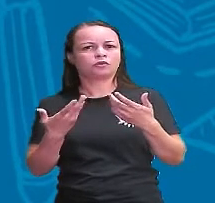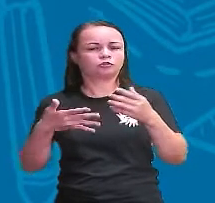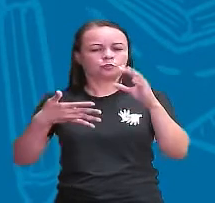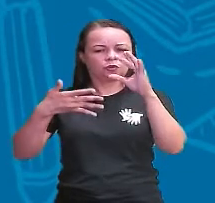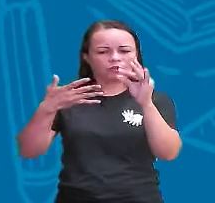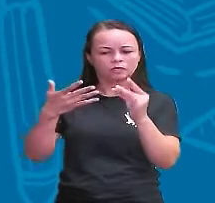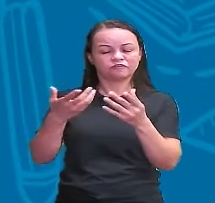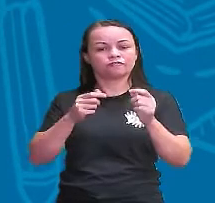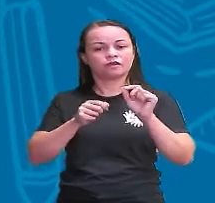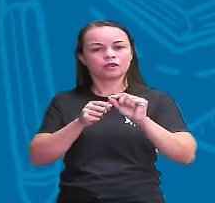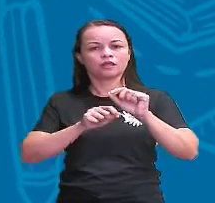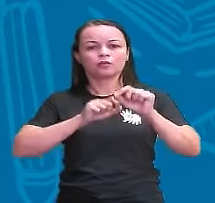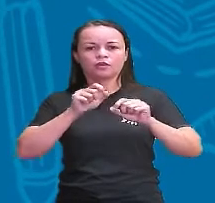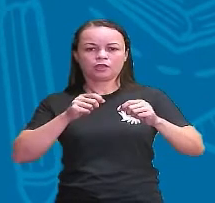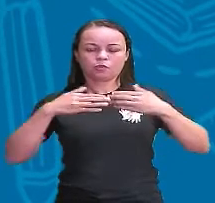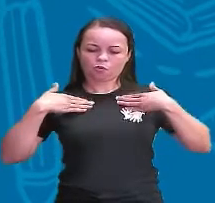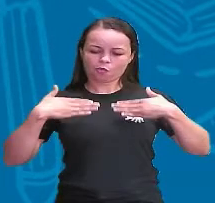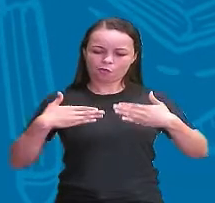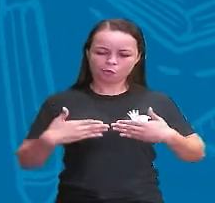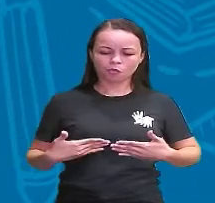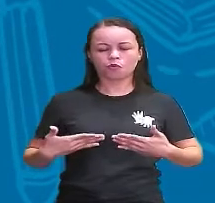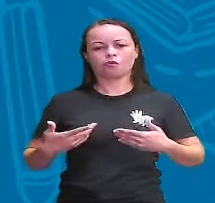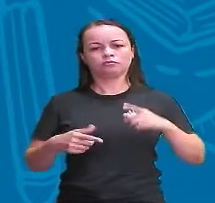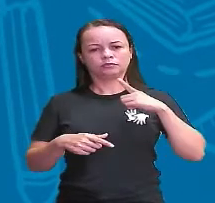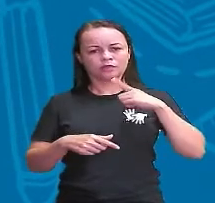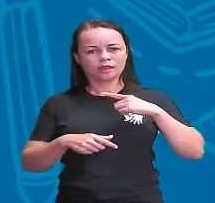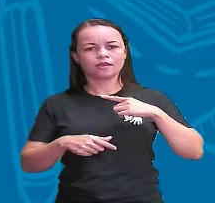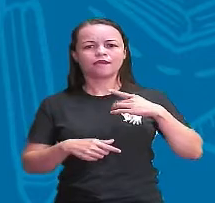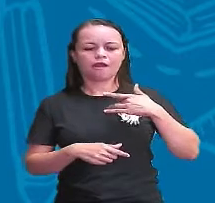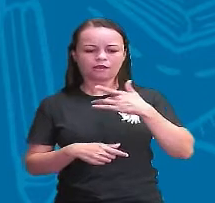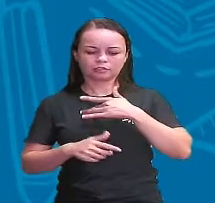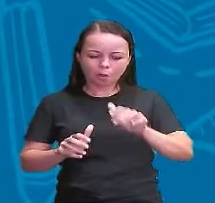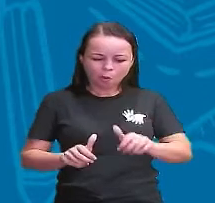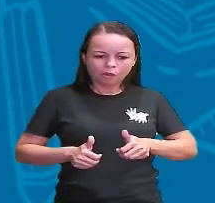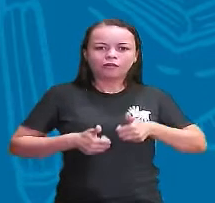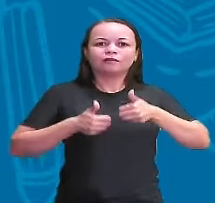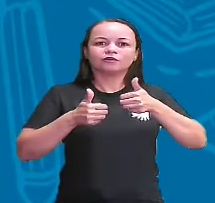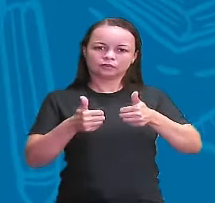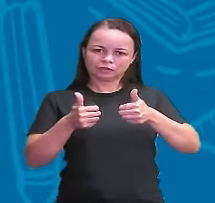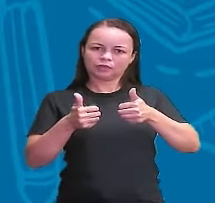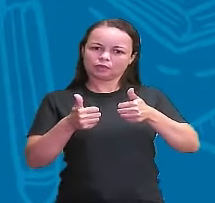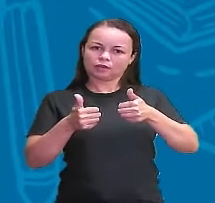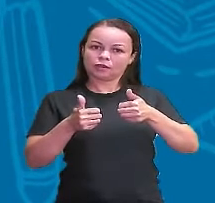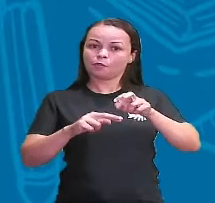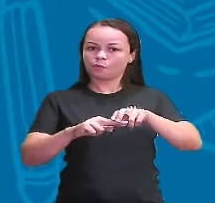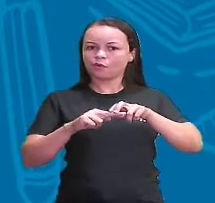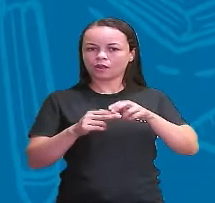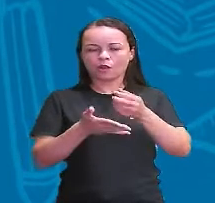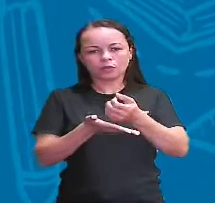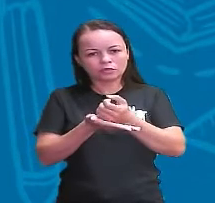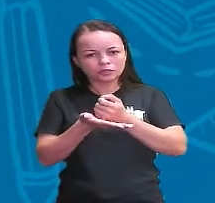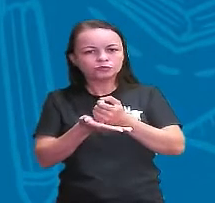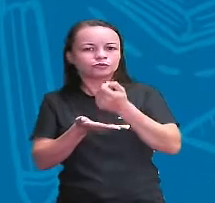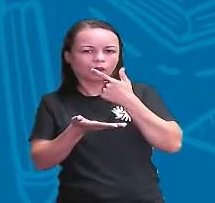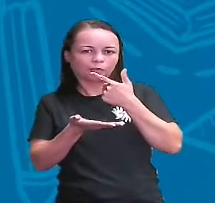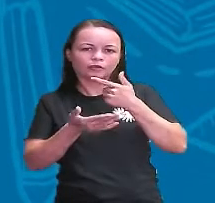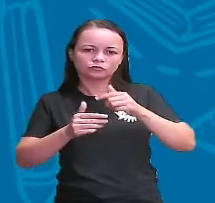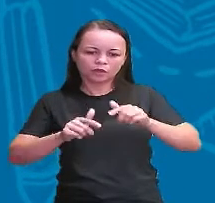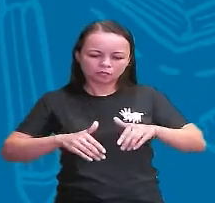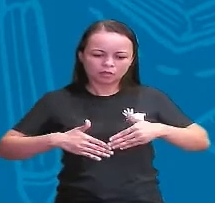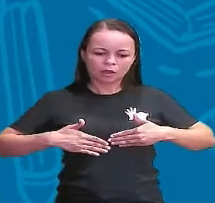que o nosso organismo ele tenha a sua saúde novamente restabelecida. Então observem que em todas